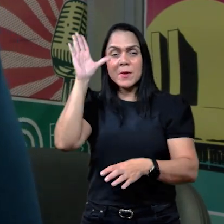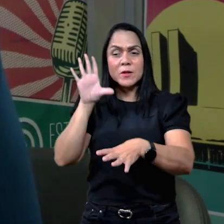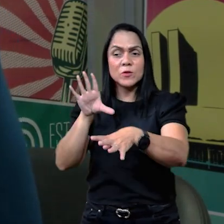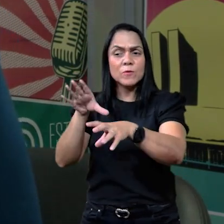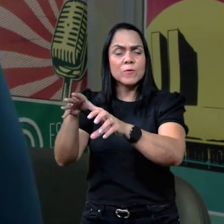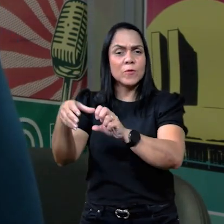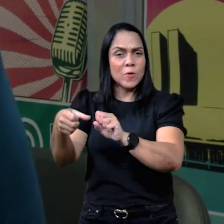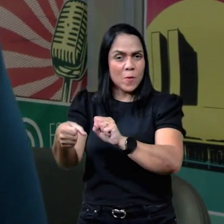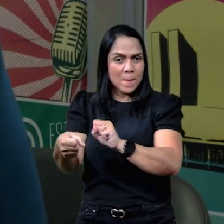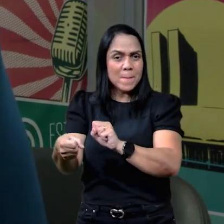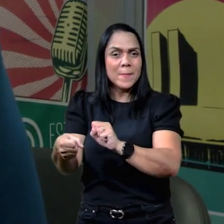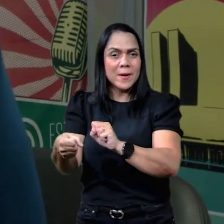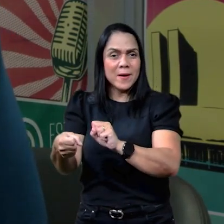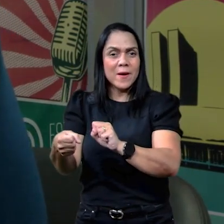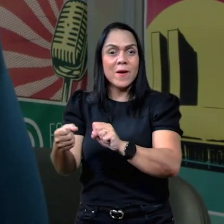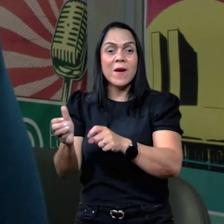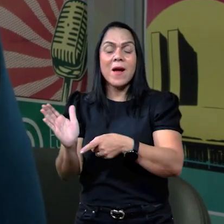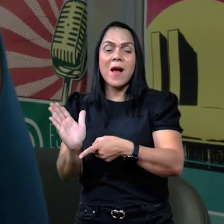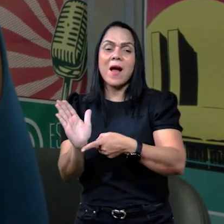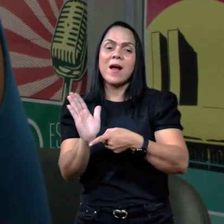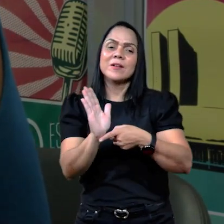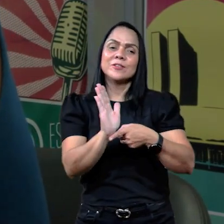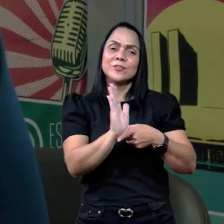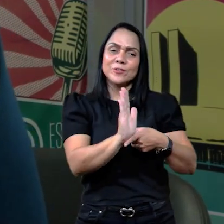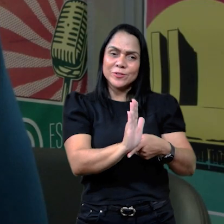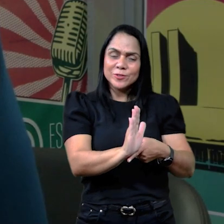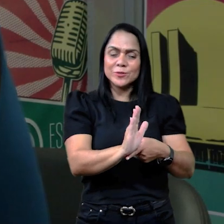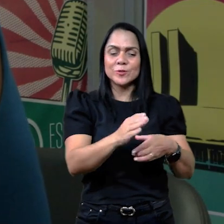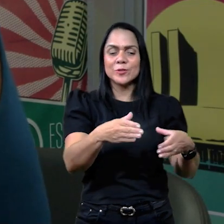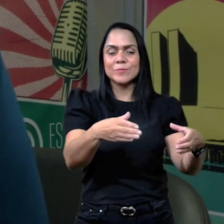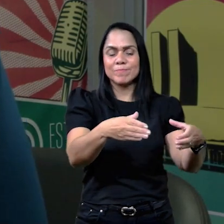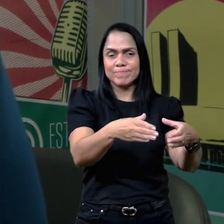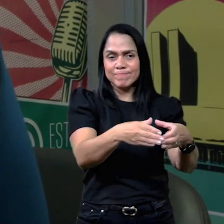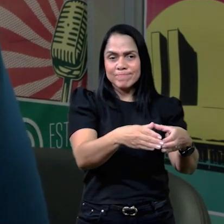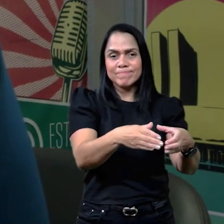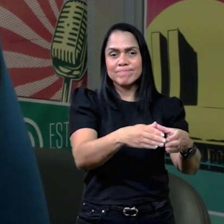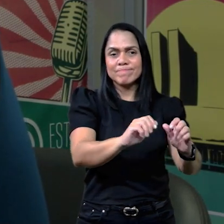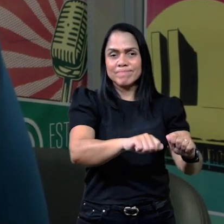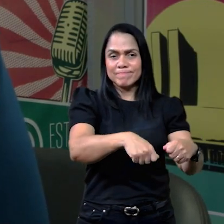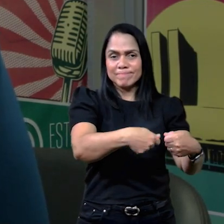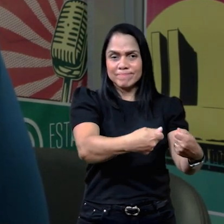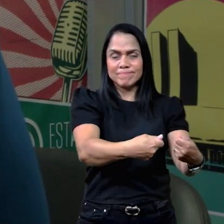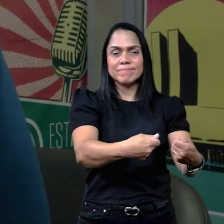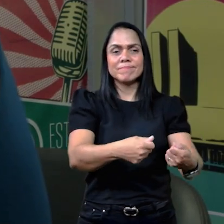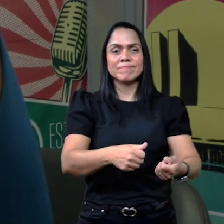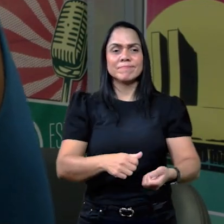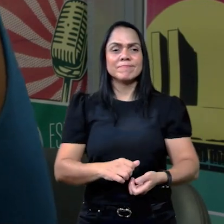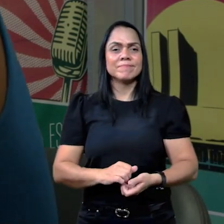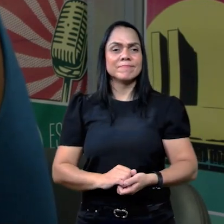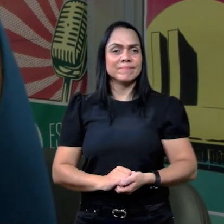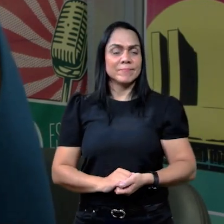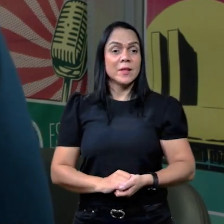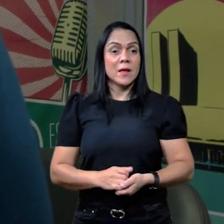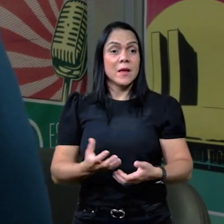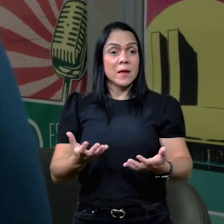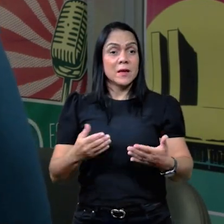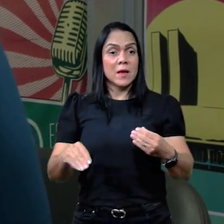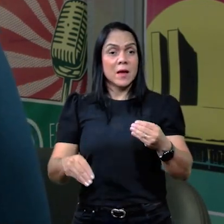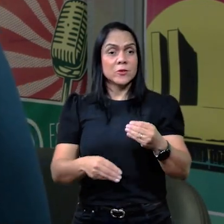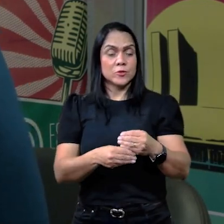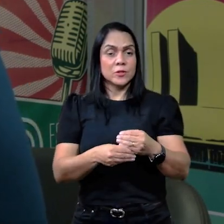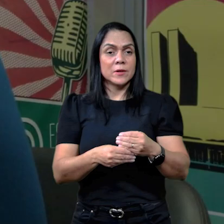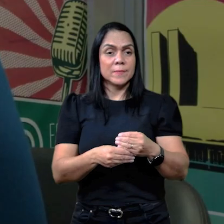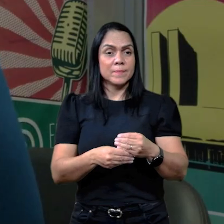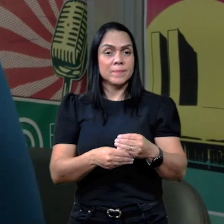O formal, a educação formal, ajuda a fortalecer a defesa desses territórios também. Sim. Gostaria de